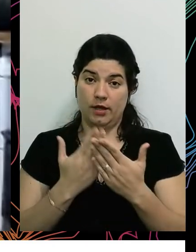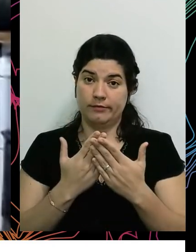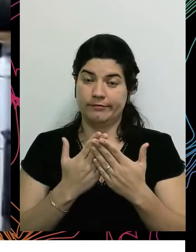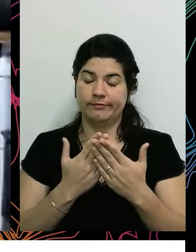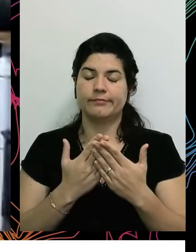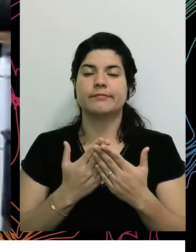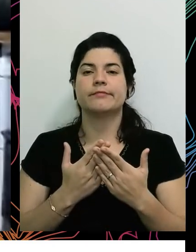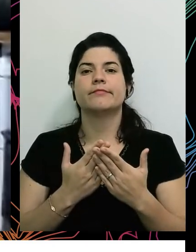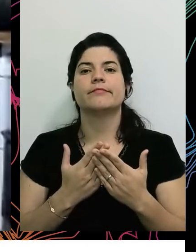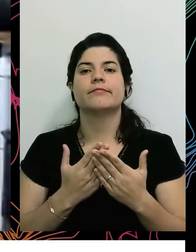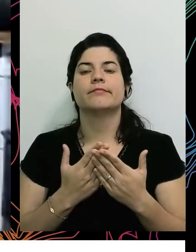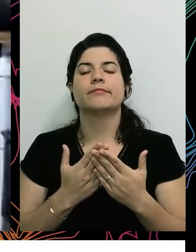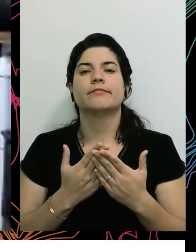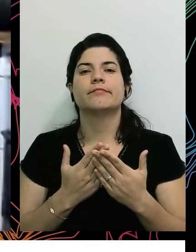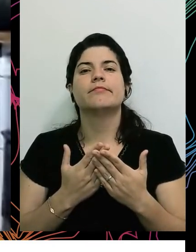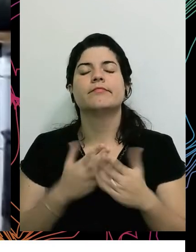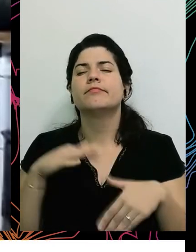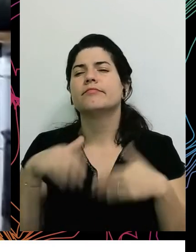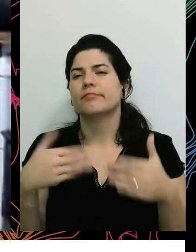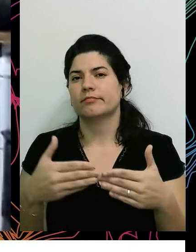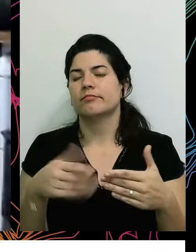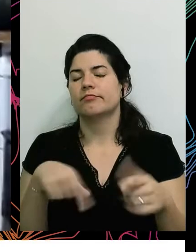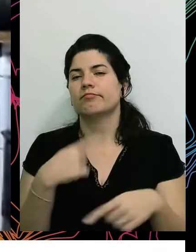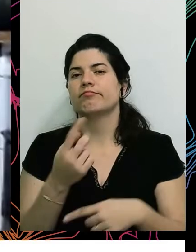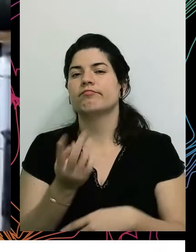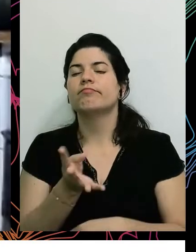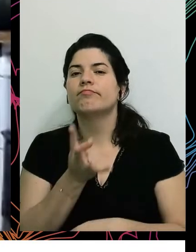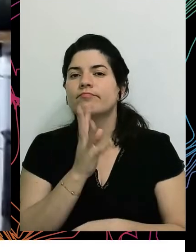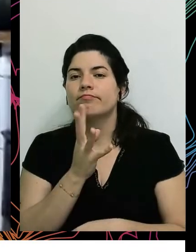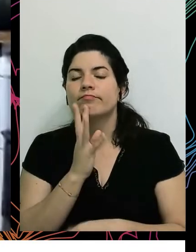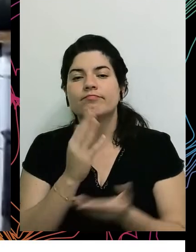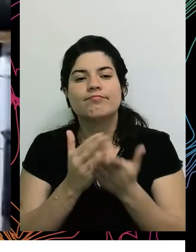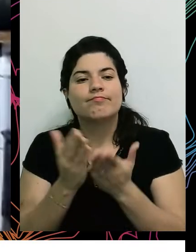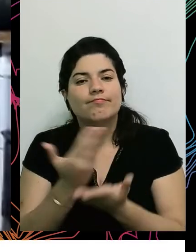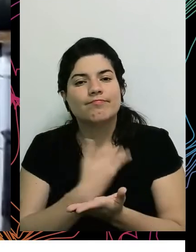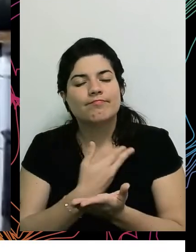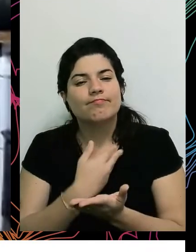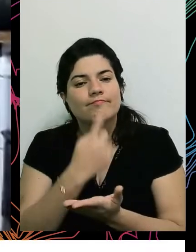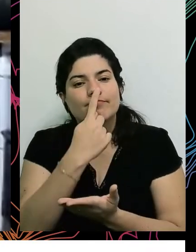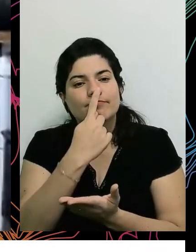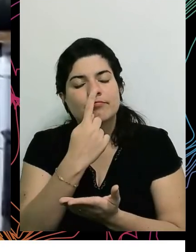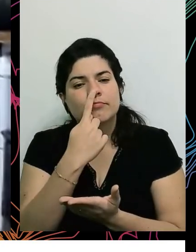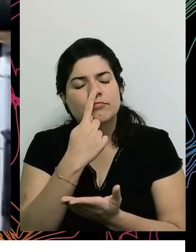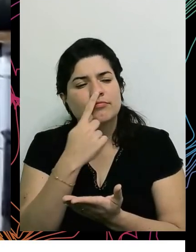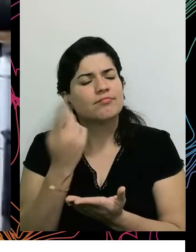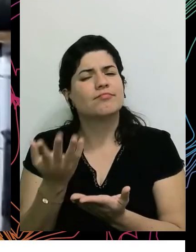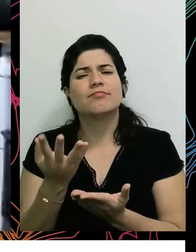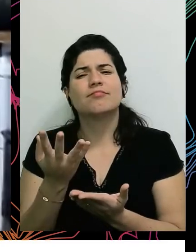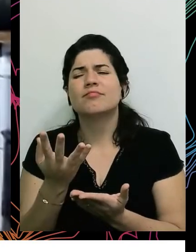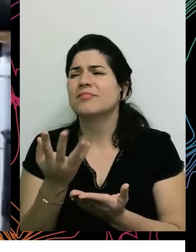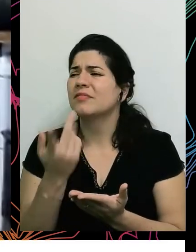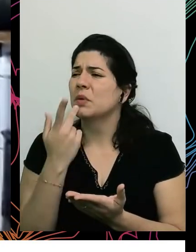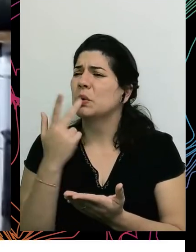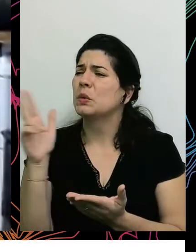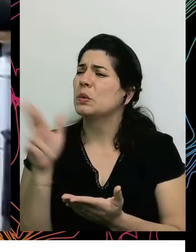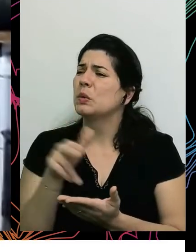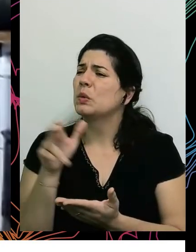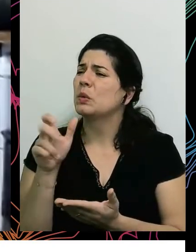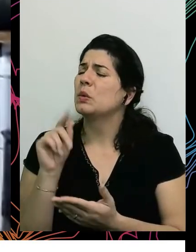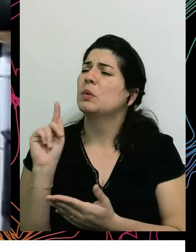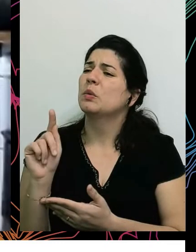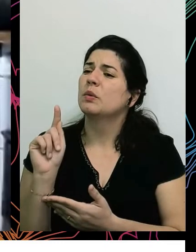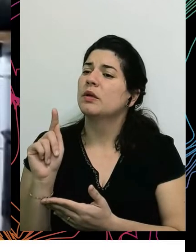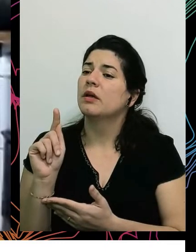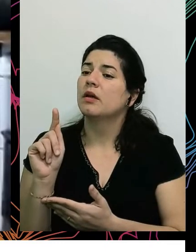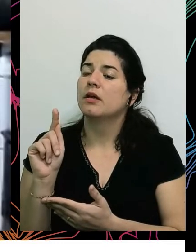e quando nós nos conhecemos e fizemos amizade, elas falam assim: gente, mas eu nunca ouvi falar nisso antes. O que que é isso? O que que